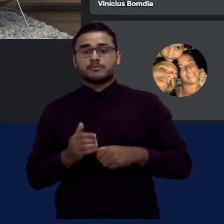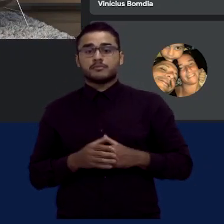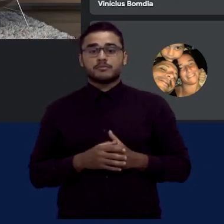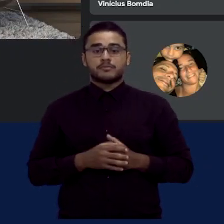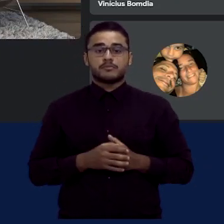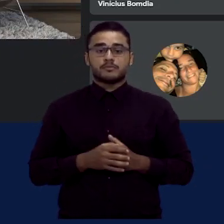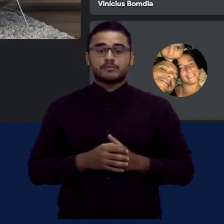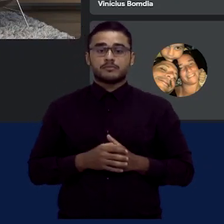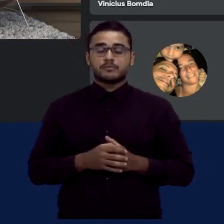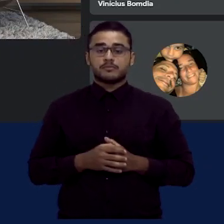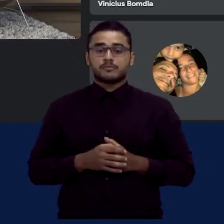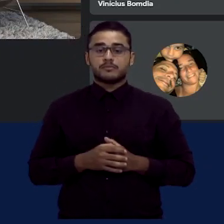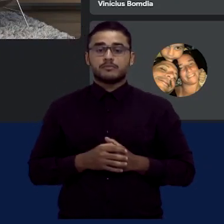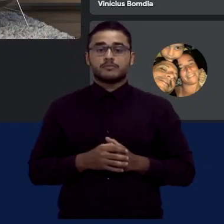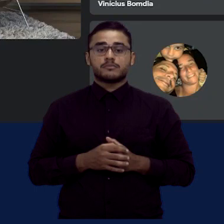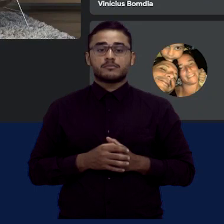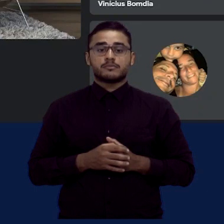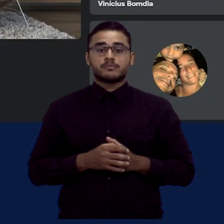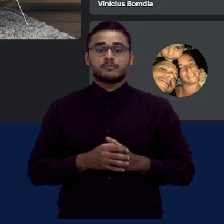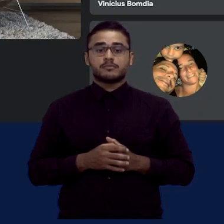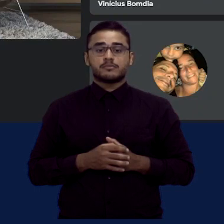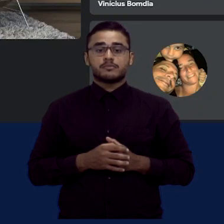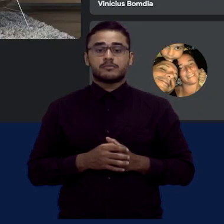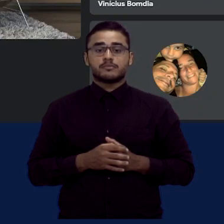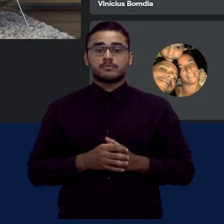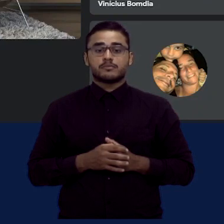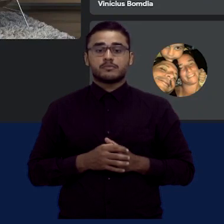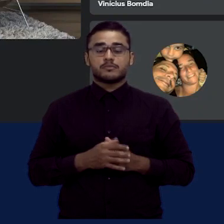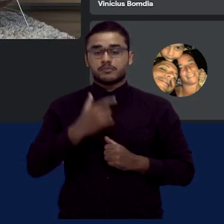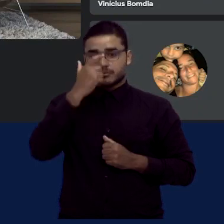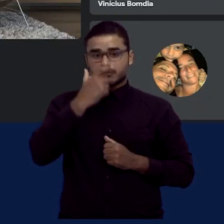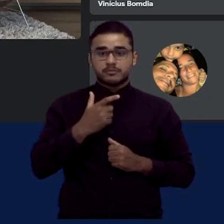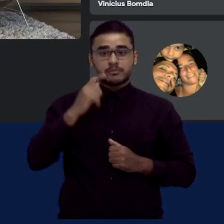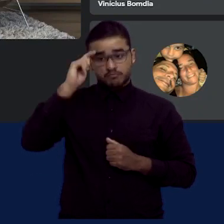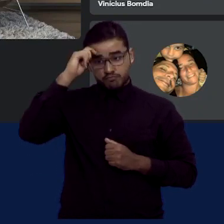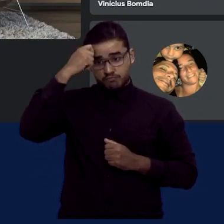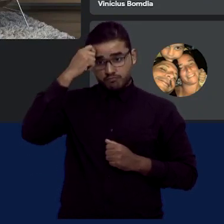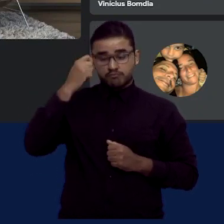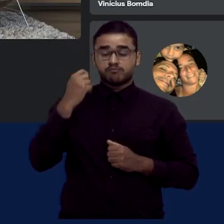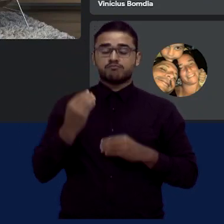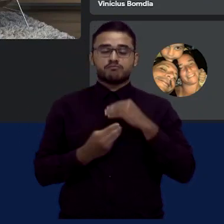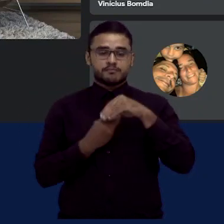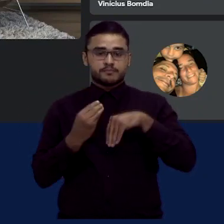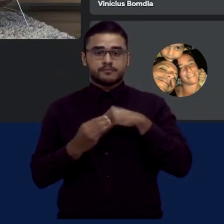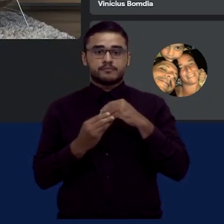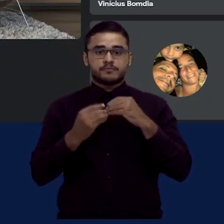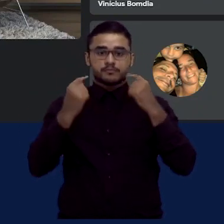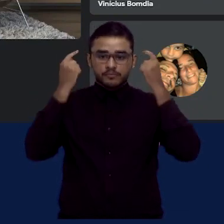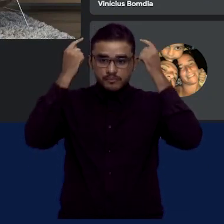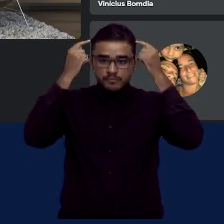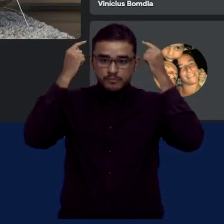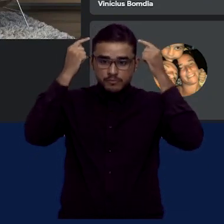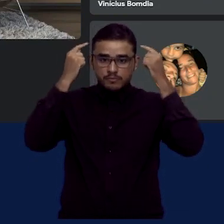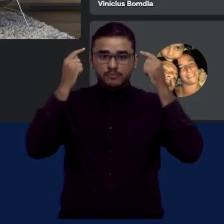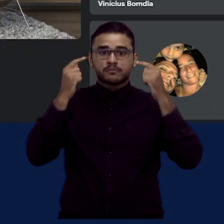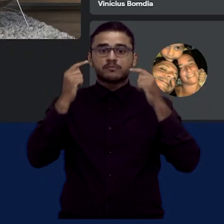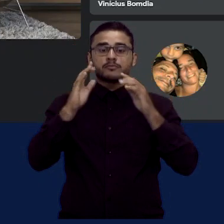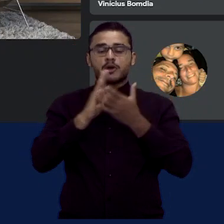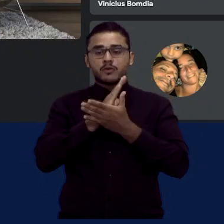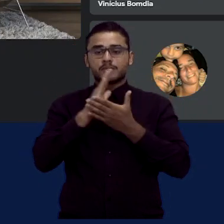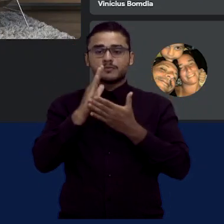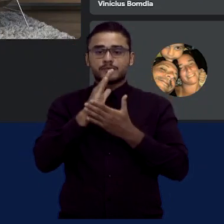caio dentro não sou preto retinto, mas tenho um cabelo crespo, já com fios